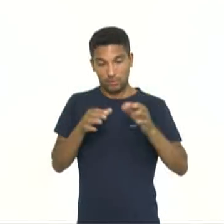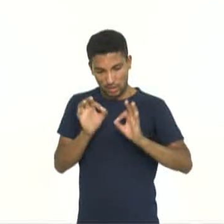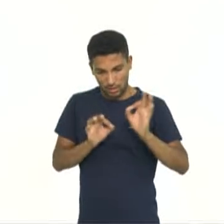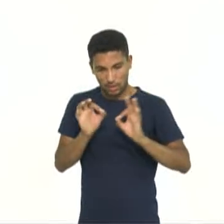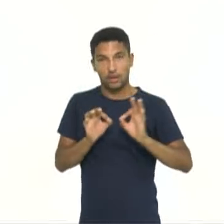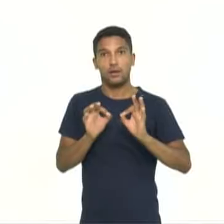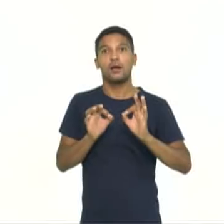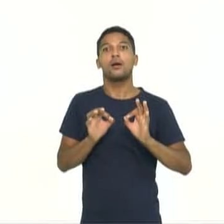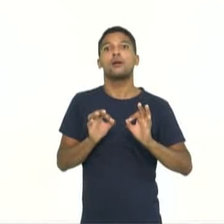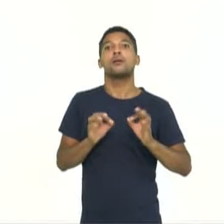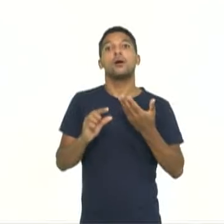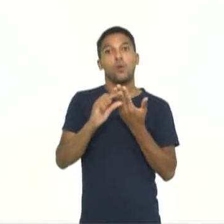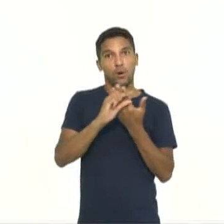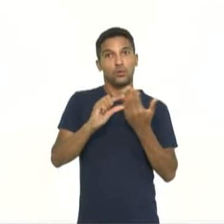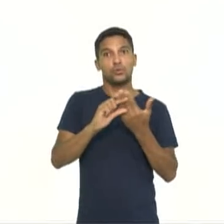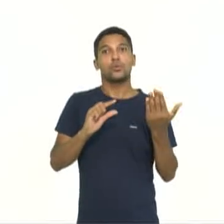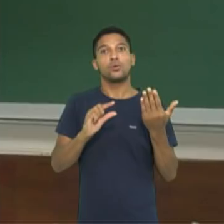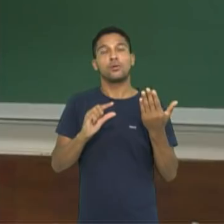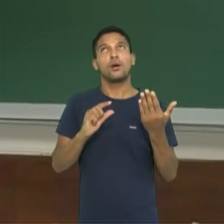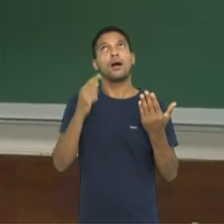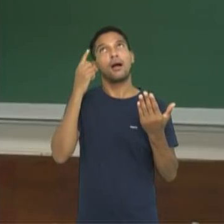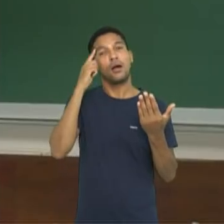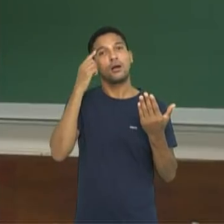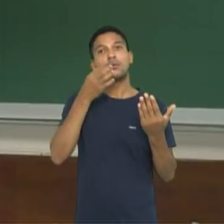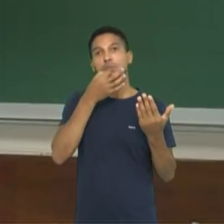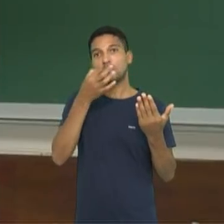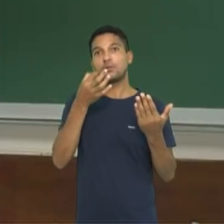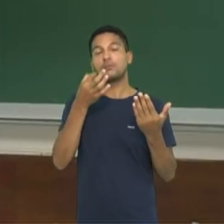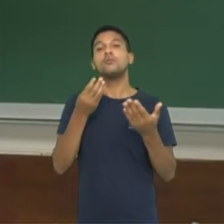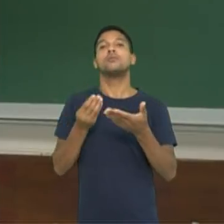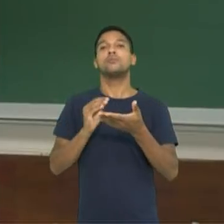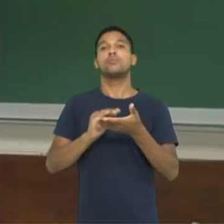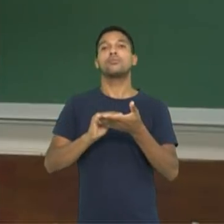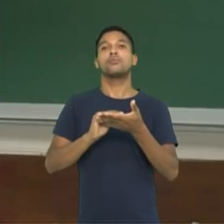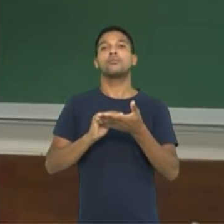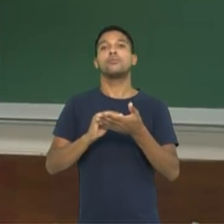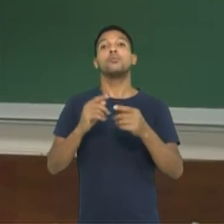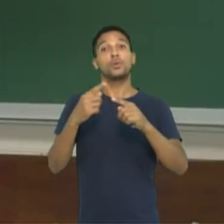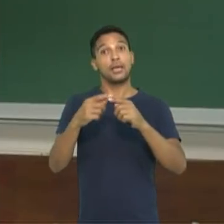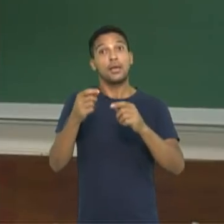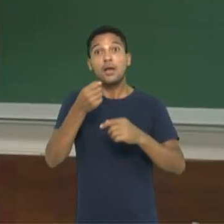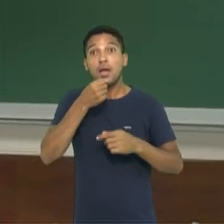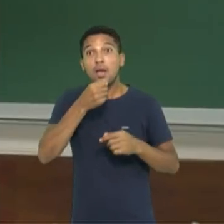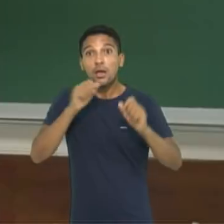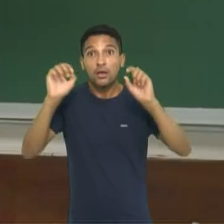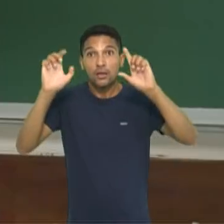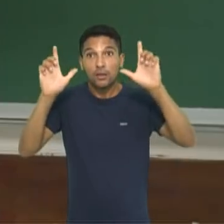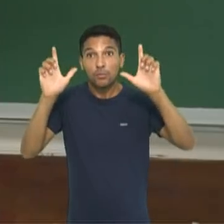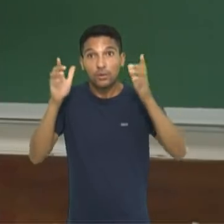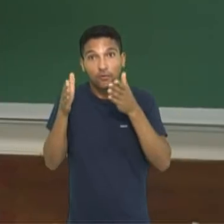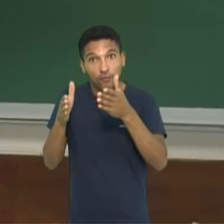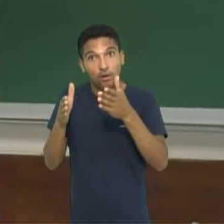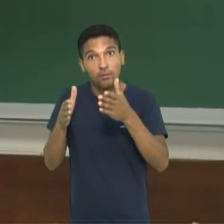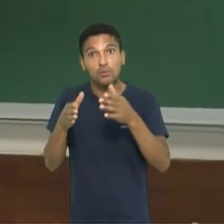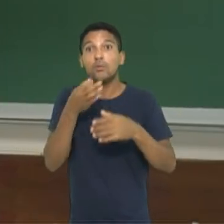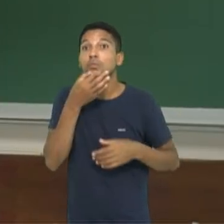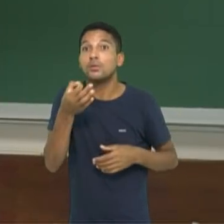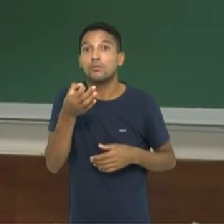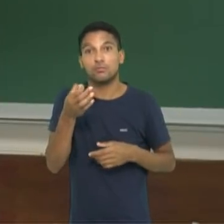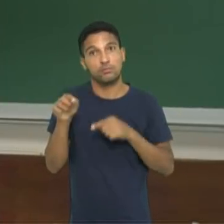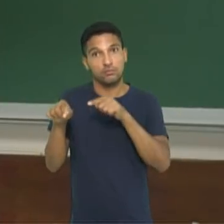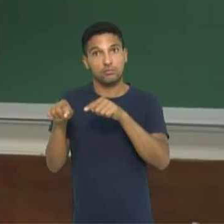ele considera ser a sua opinião, ser o seu julgamento de valor a respeito do que aconteceu, né? Por isso que a gente chama